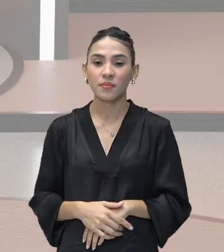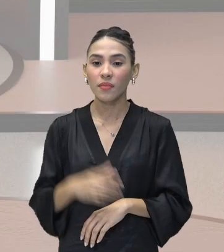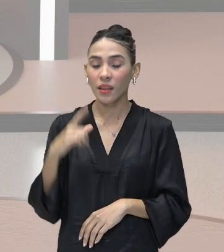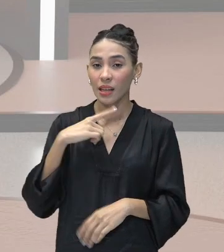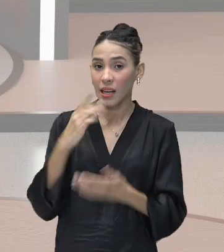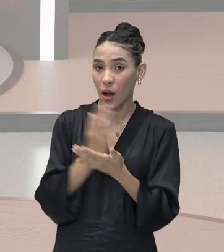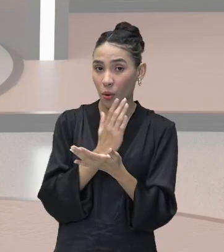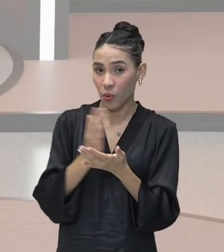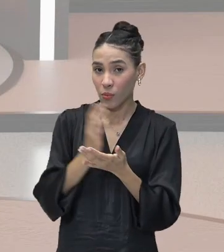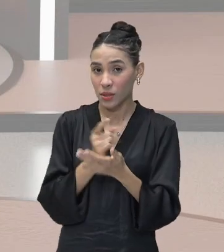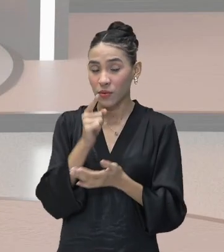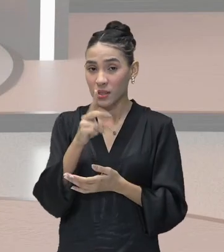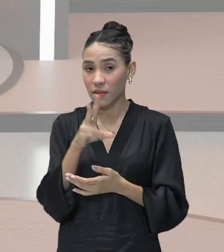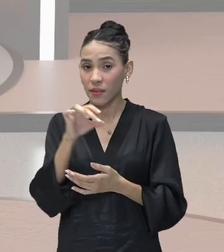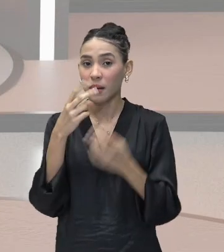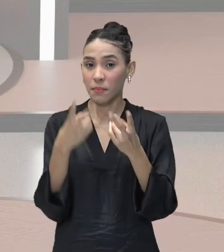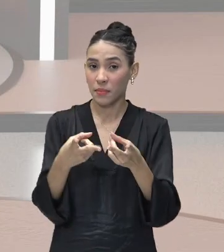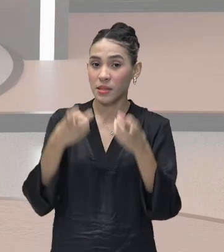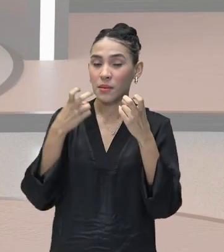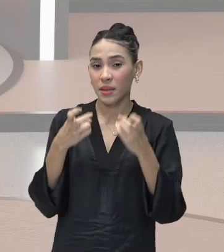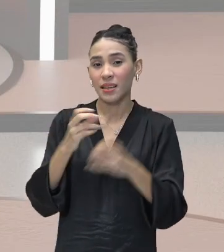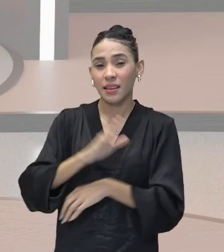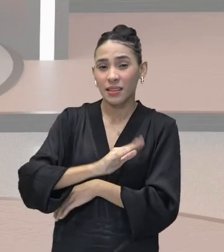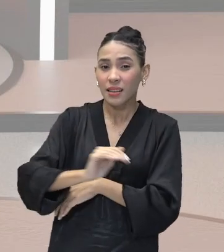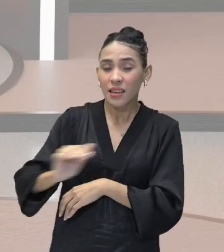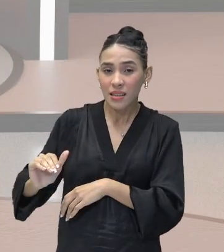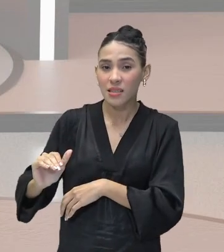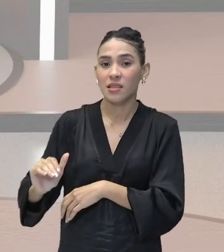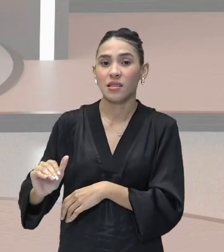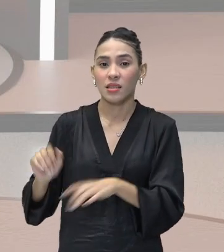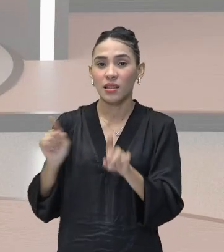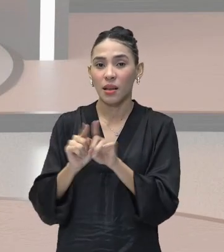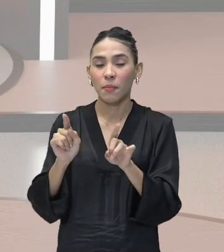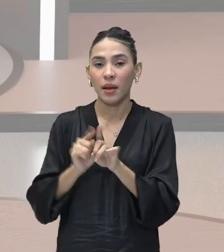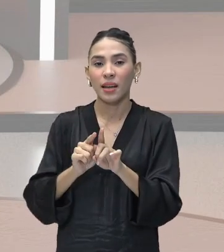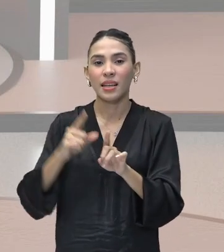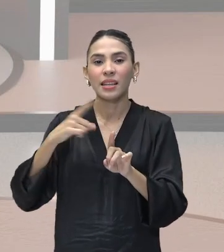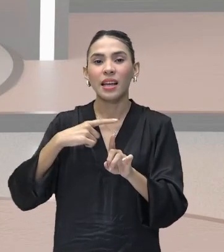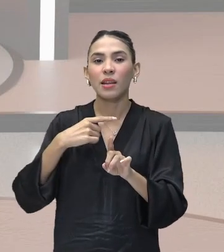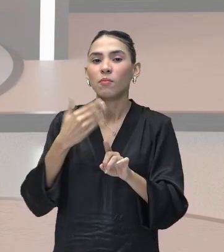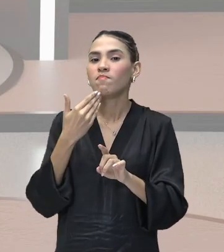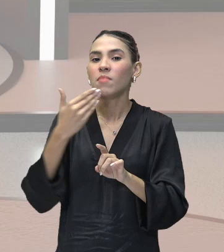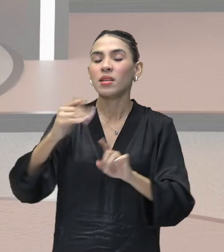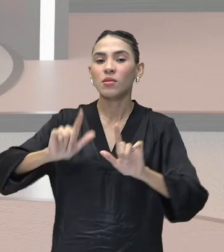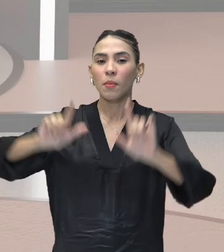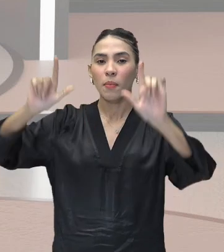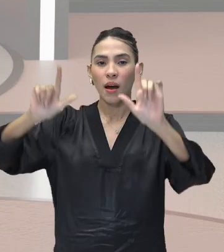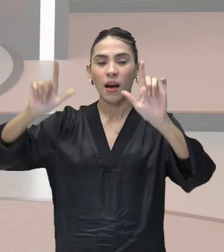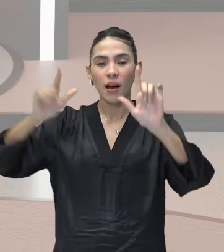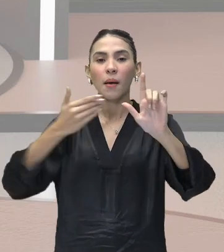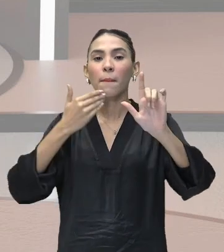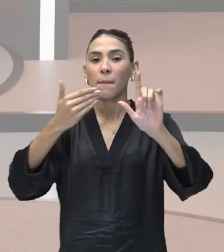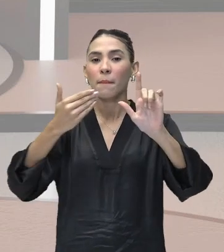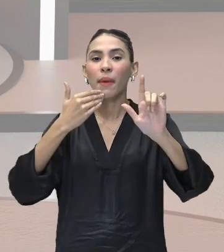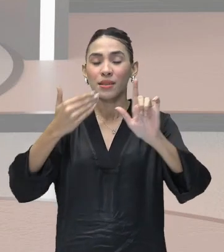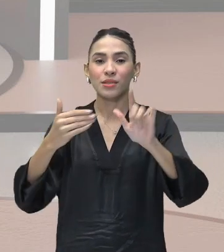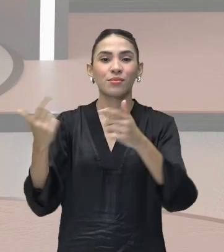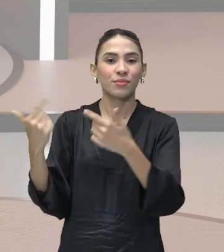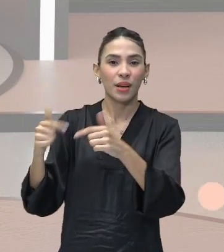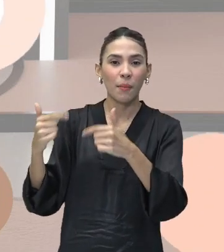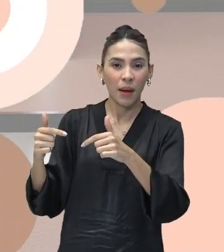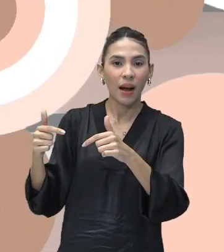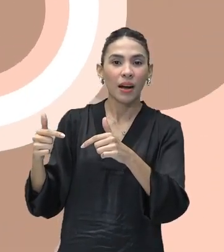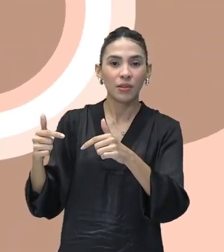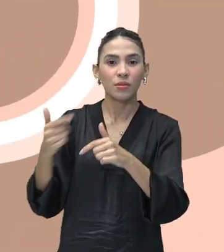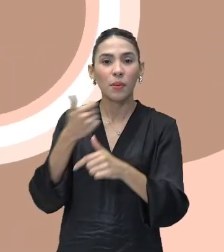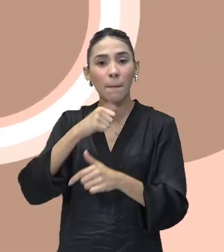algumas onde você vai encontrar crianças, né, com cartazes, com placas ali, pedindo emprego para os